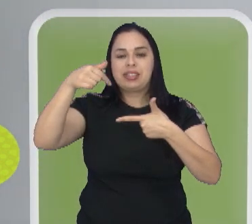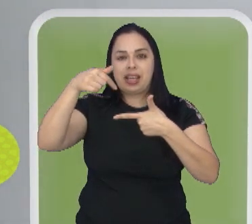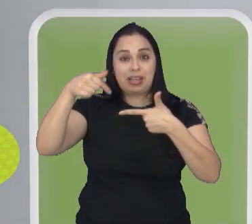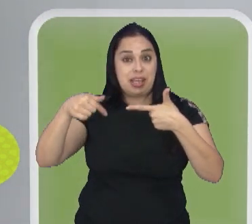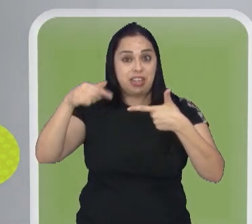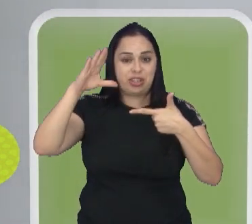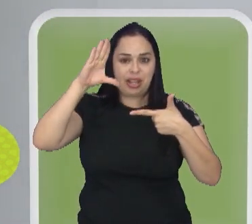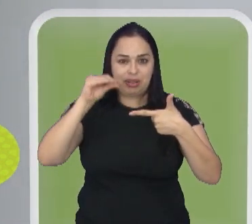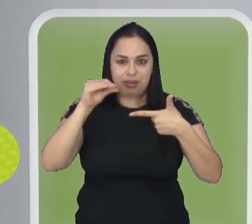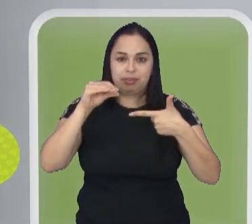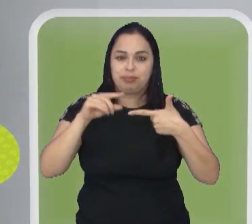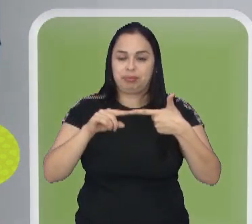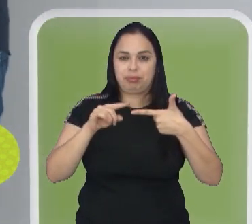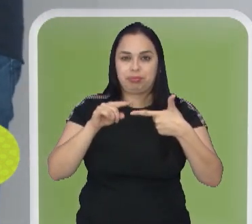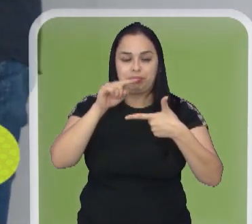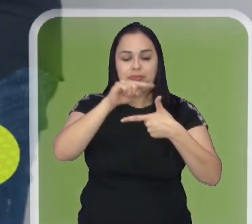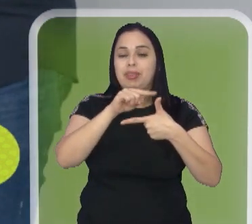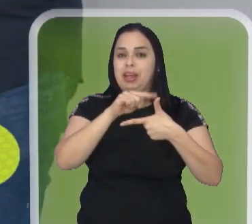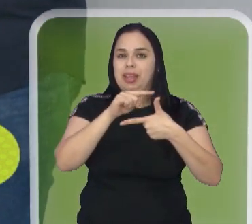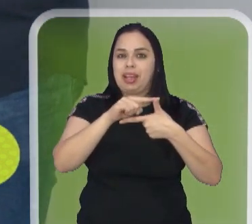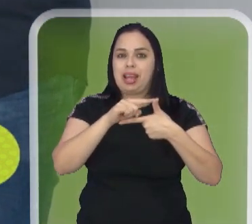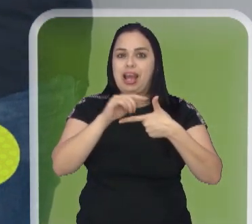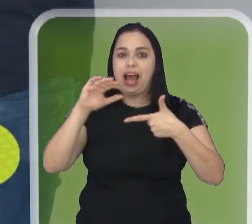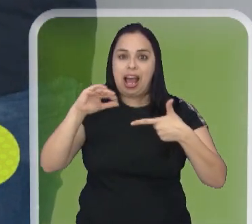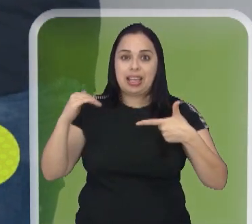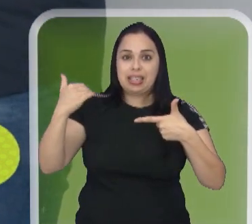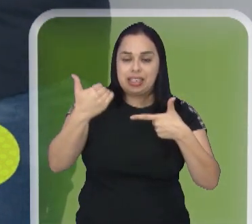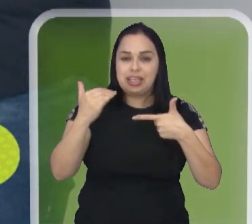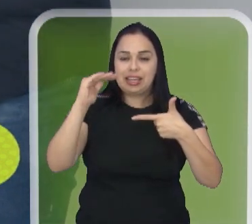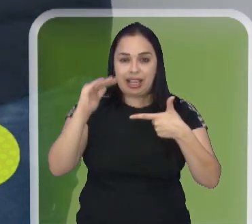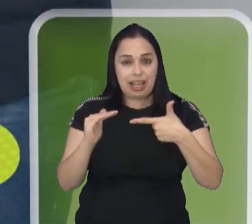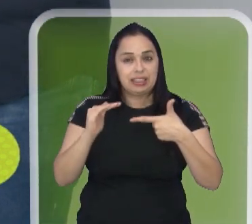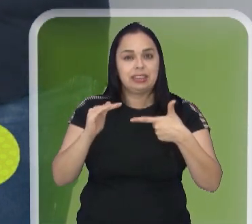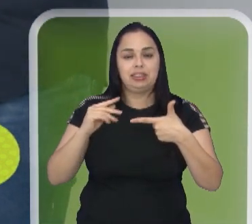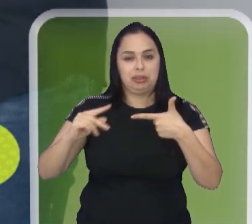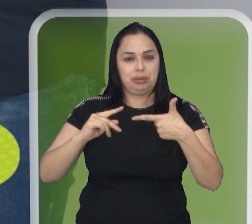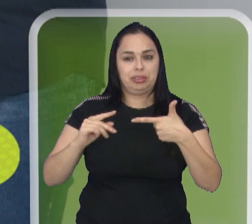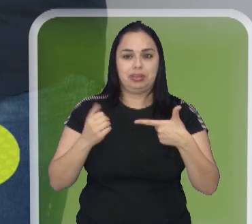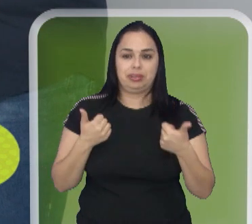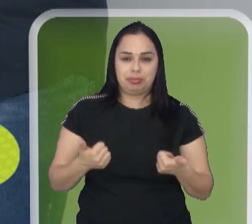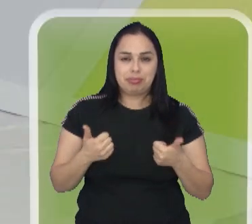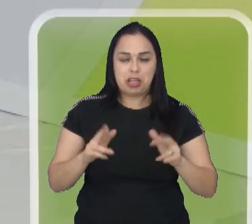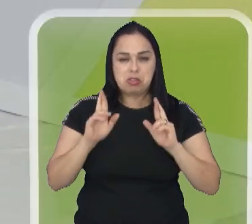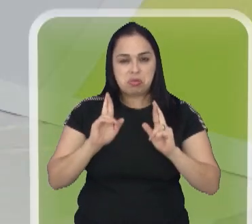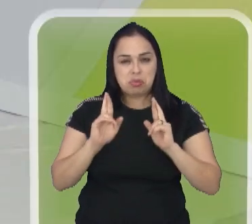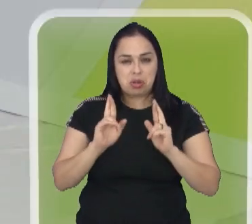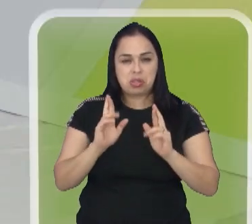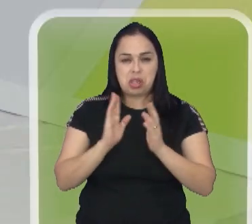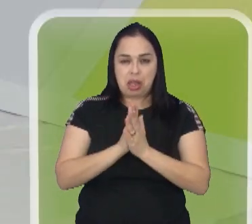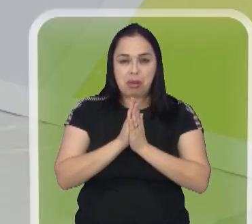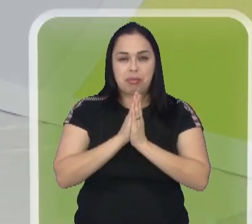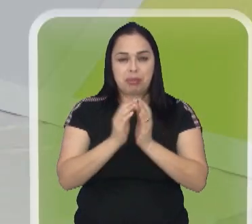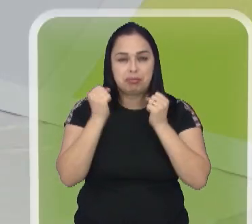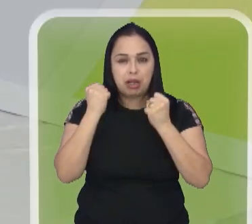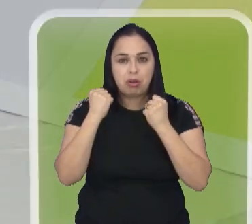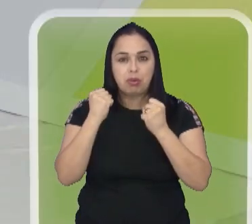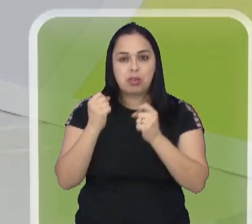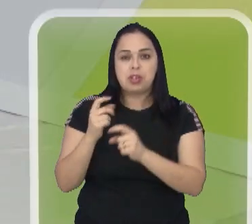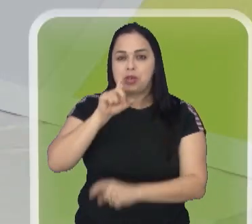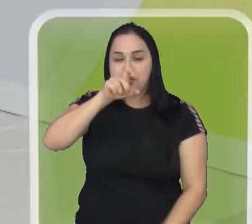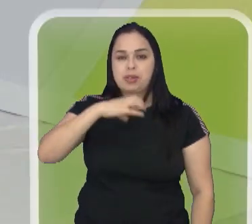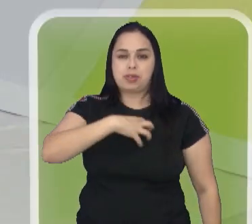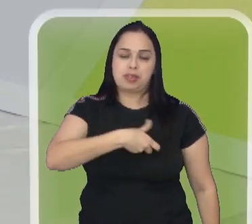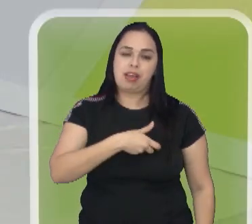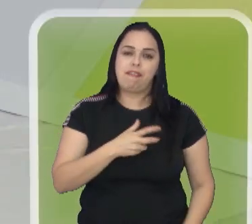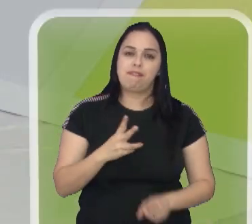Prudentão, o jogo do São José aqui no Martins Pereira, tá certo? Vamos torcer pro São José, que o São José conquiste a